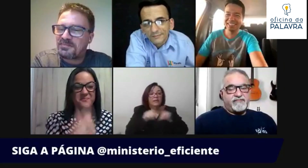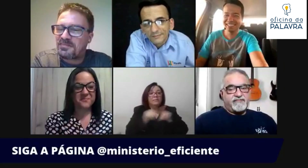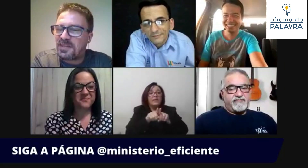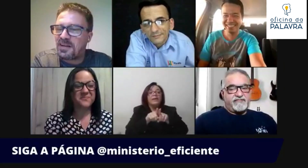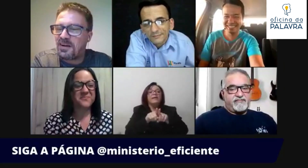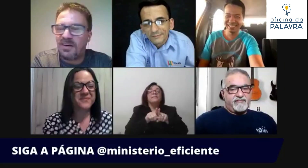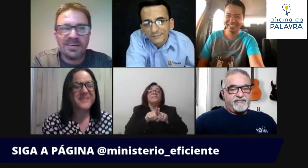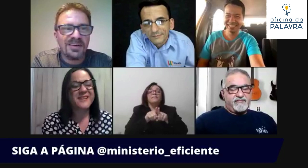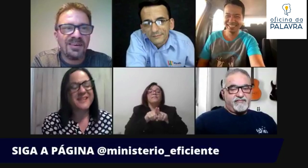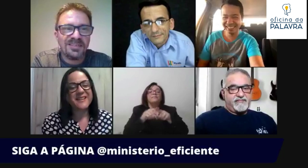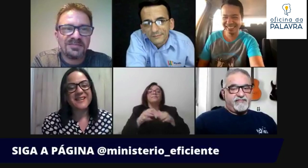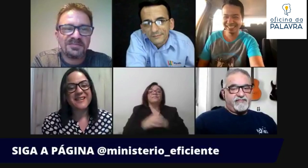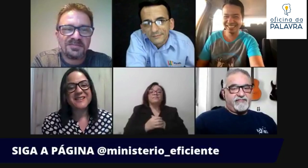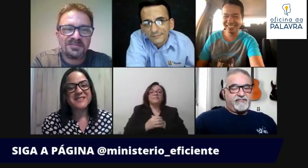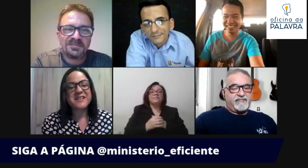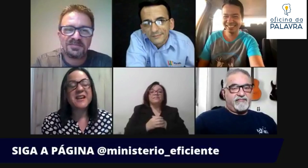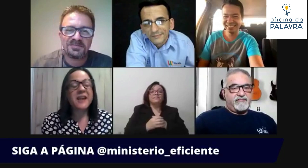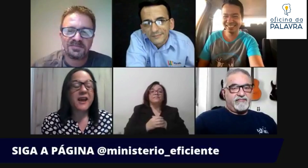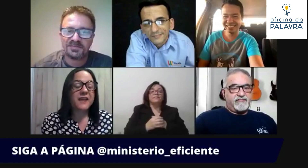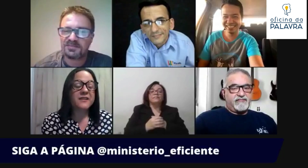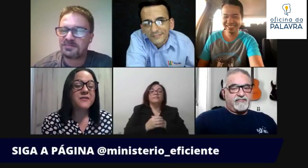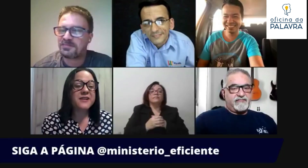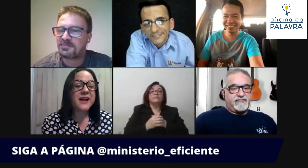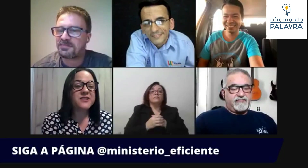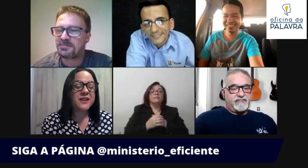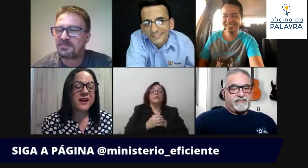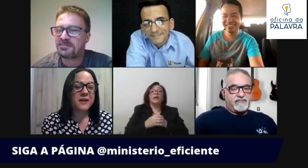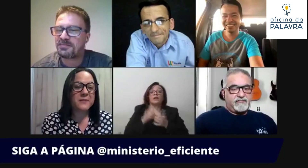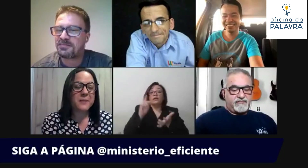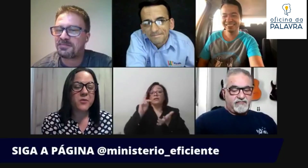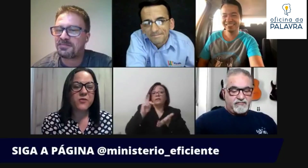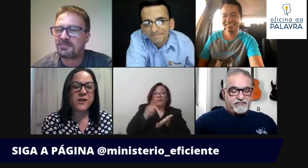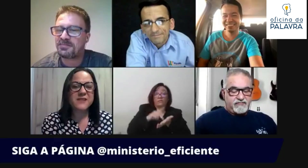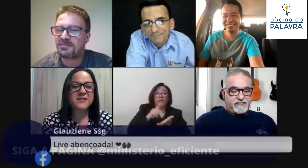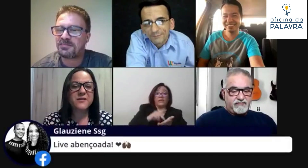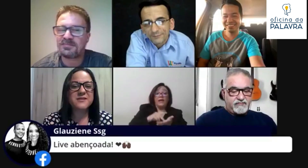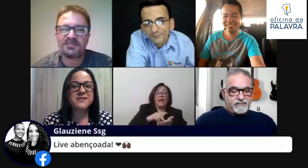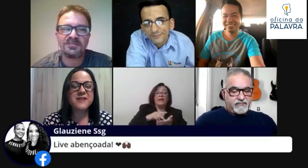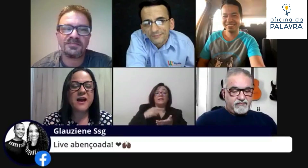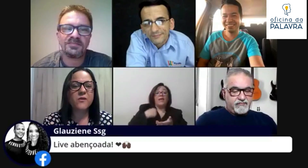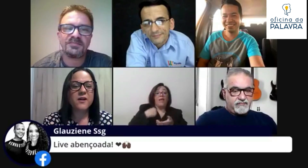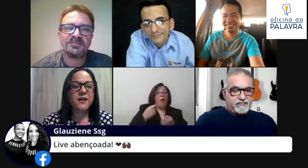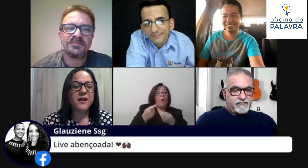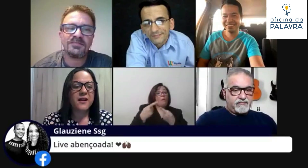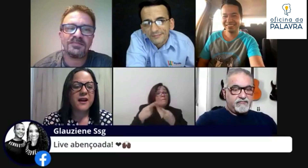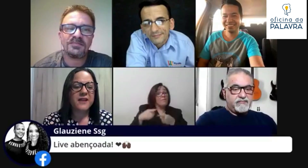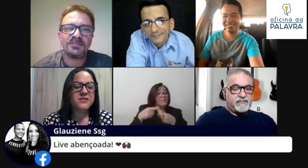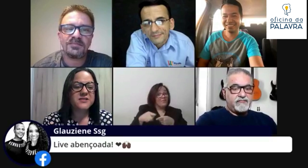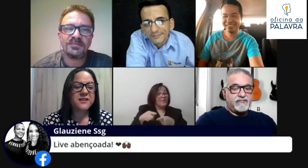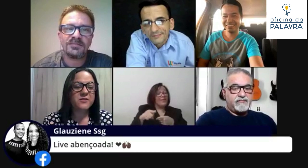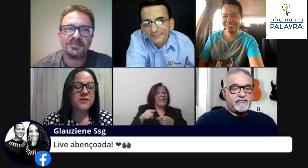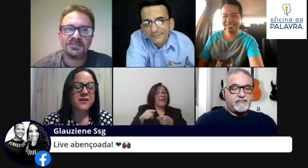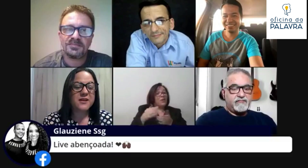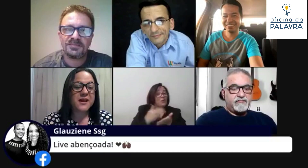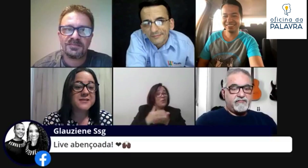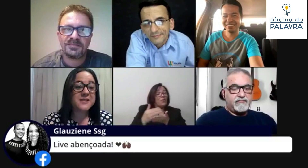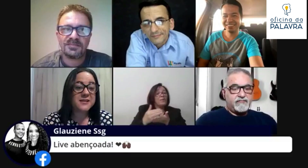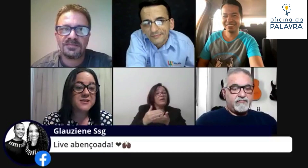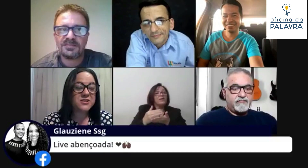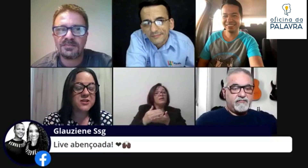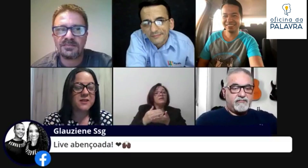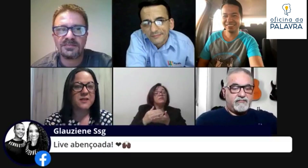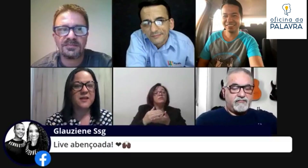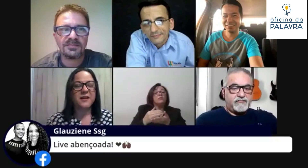já. Legal. Sim, na verdade, a minha provocação inicial é dizendo que